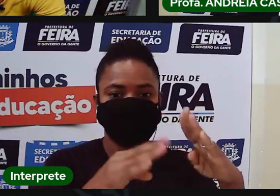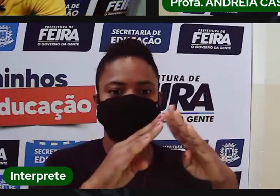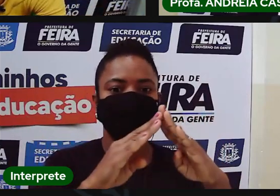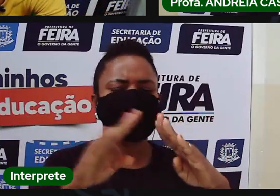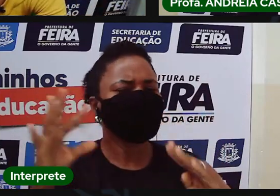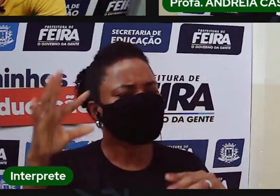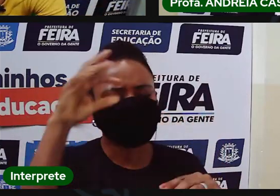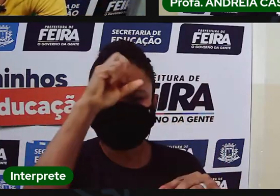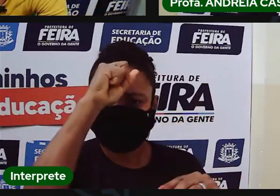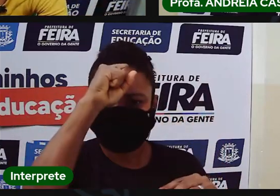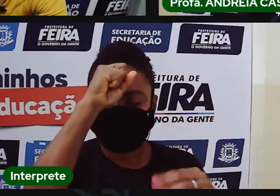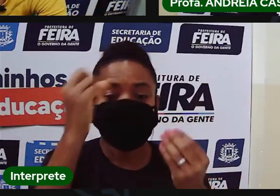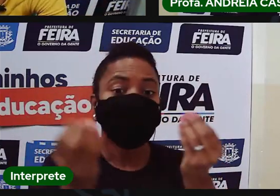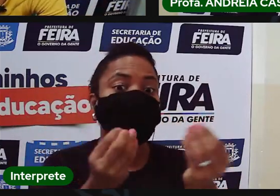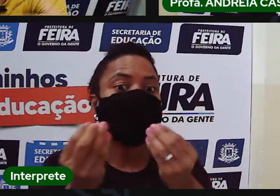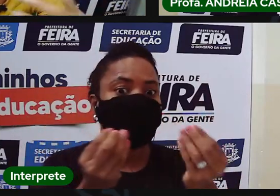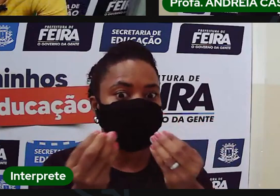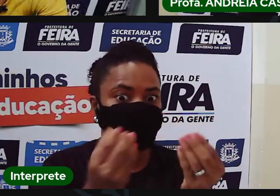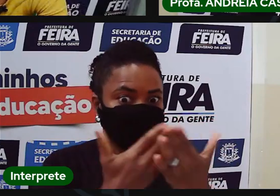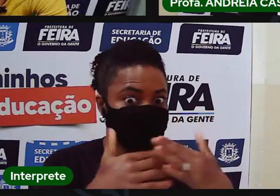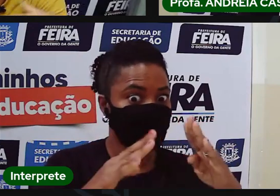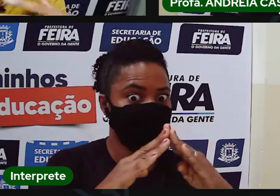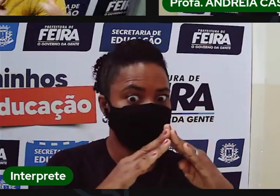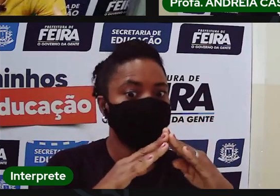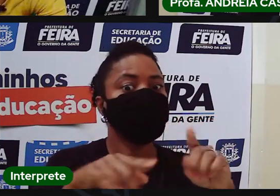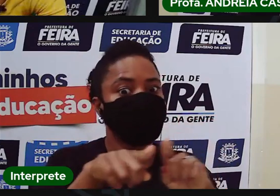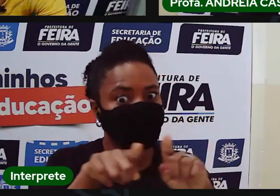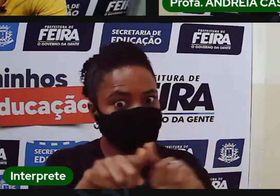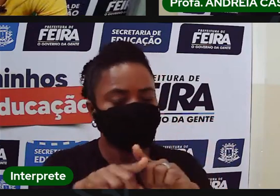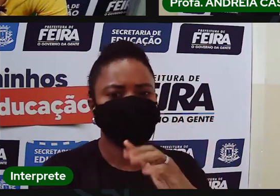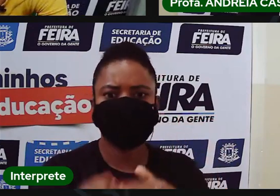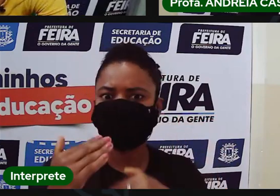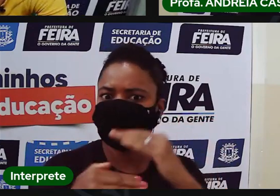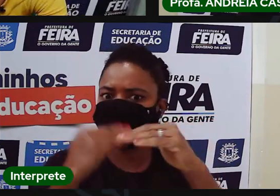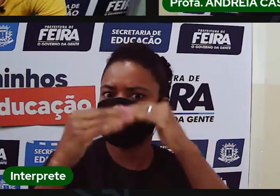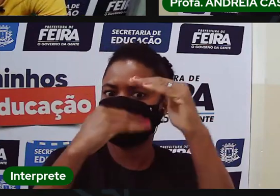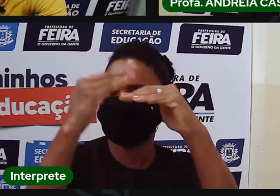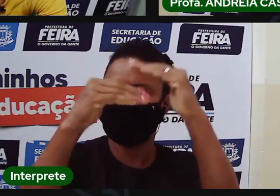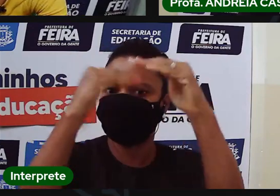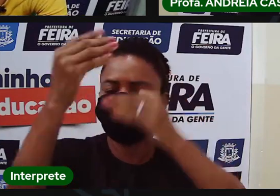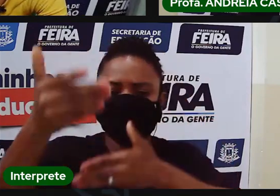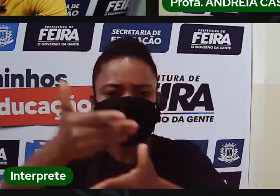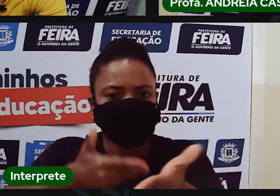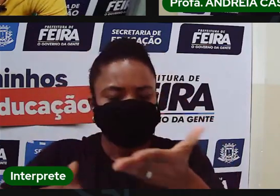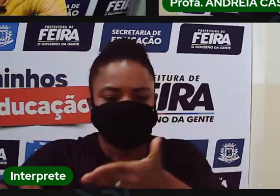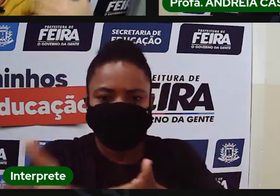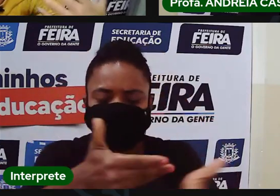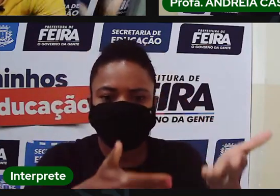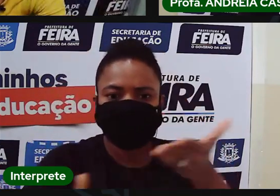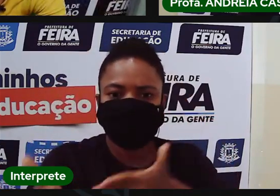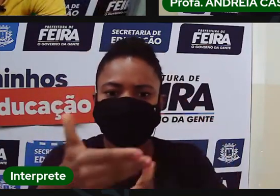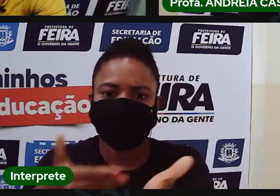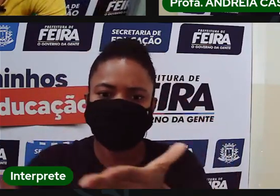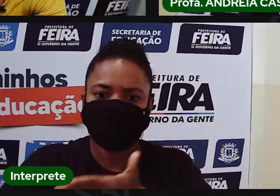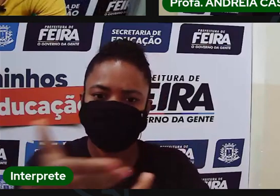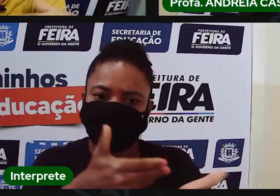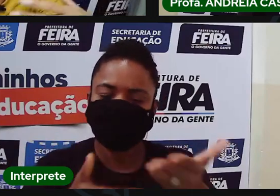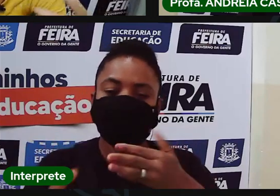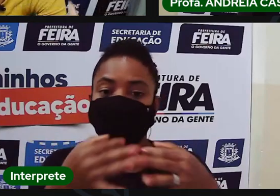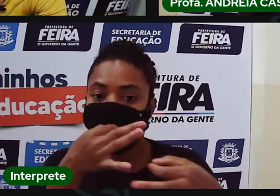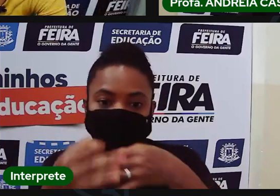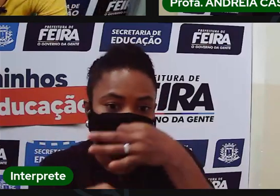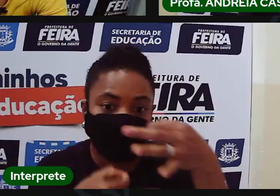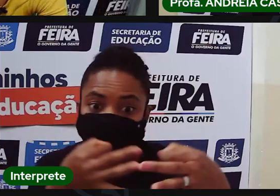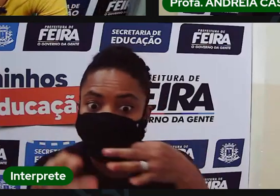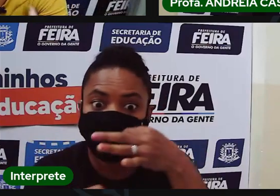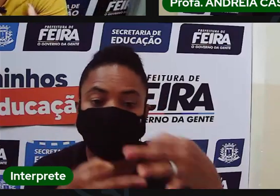para a vida, né? São essas relações, as construções, e sempre está trazendo sua opinião, a